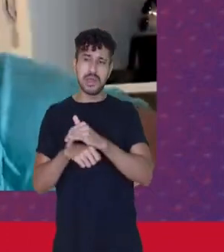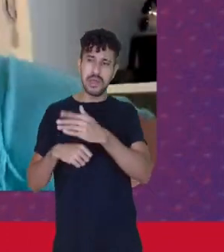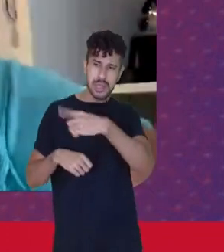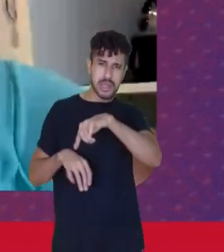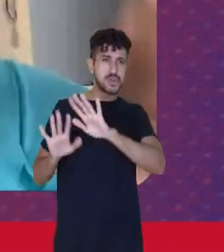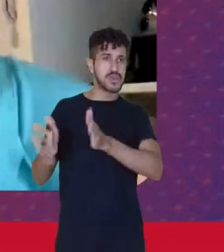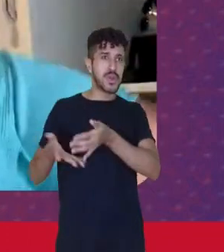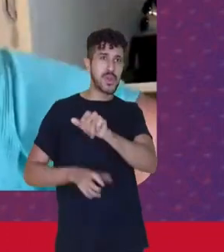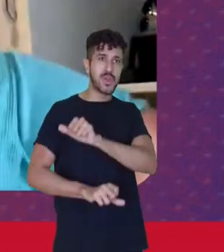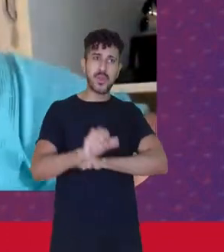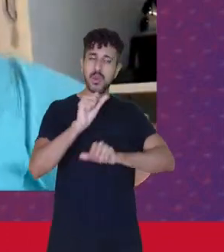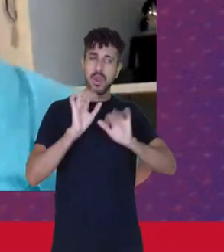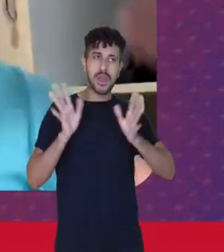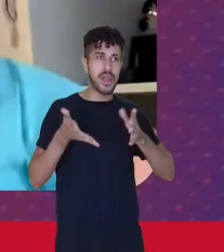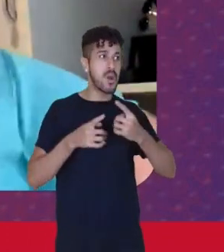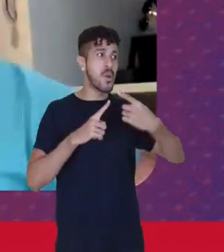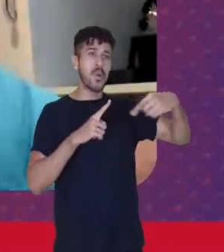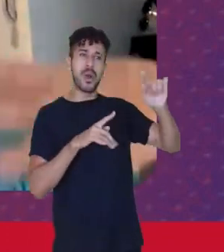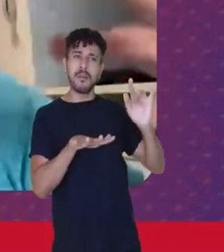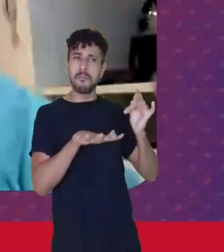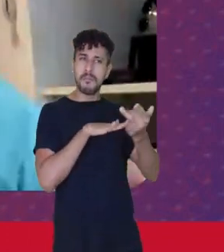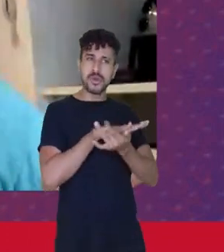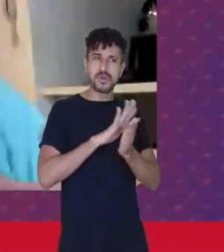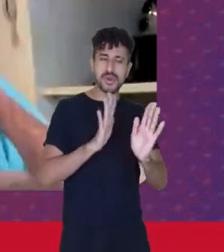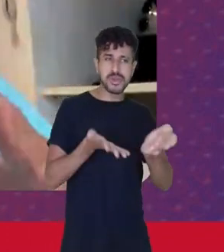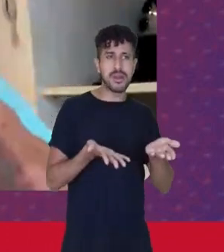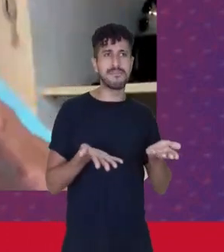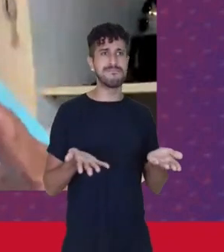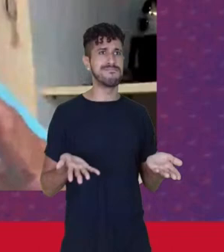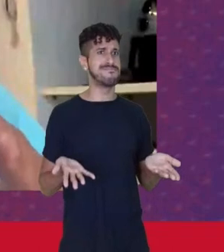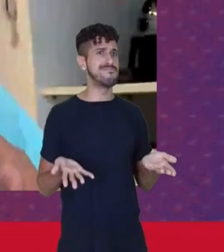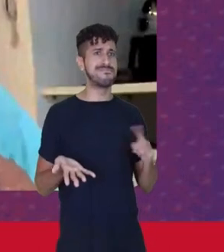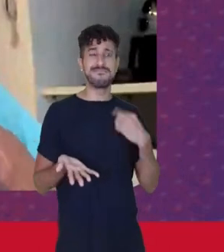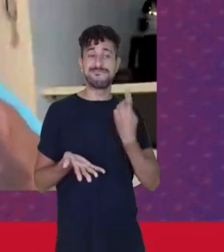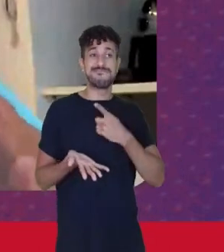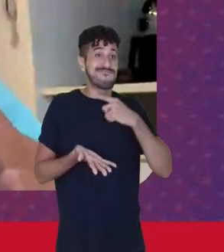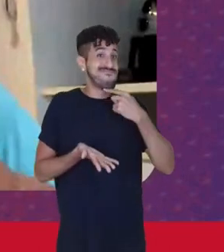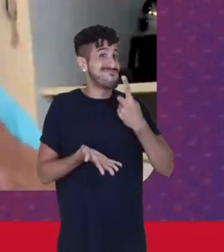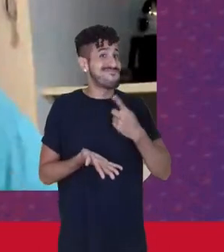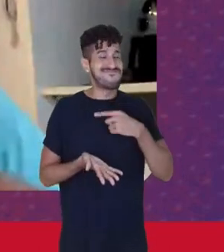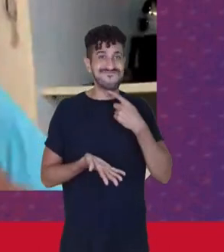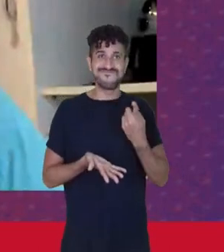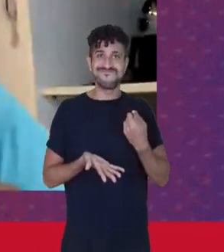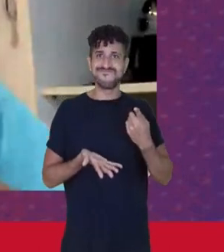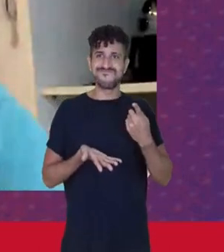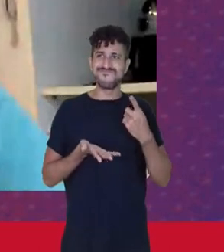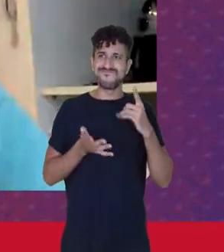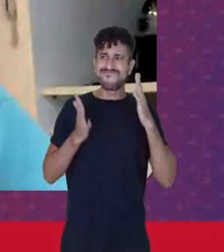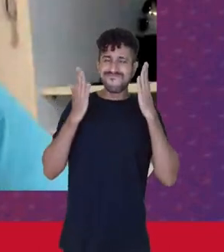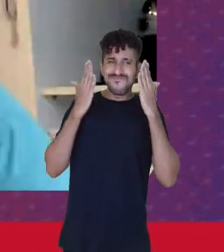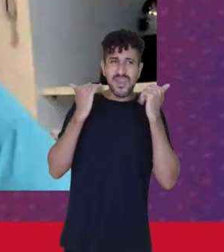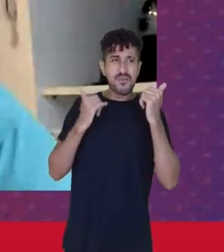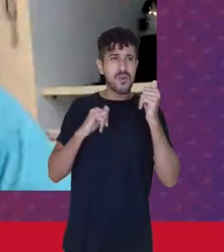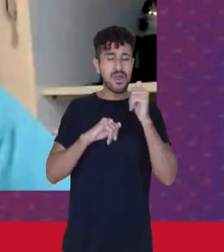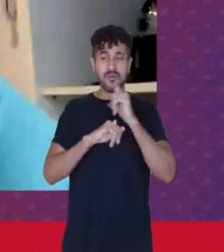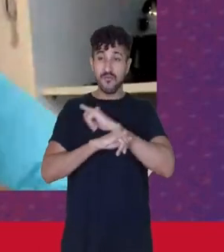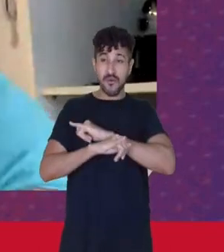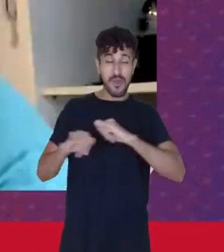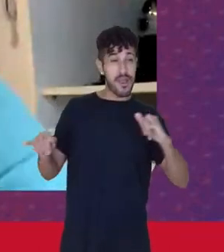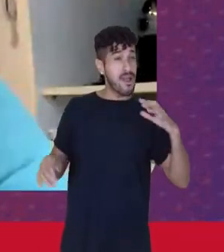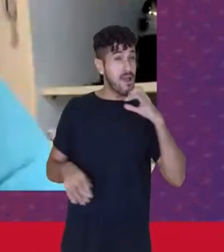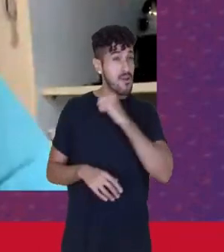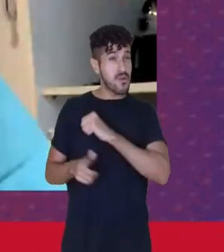já modificaram, já foram para outra rede, já, entende? Então, a gente não consegue acompanhar a velocidade para